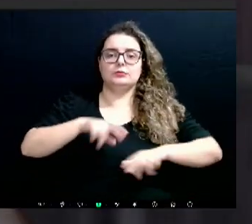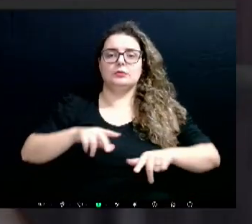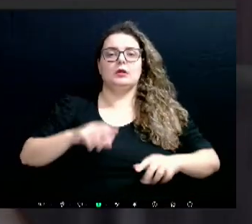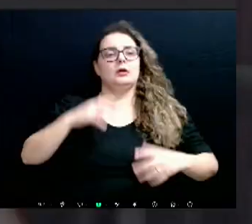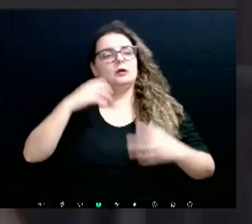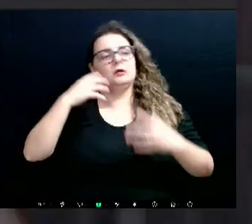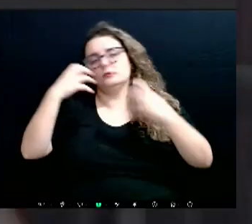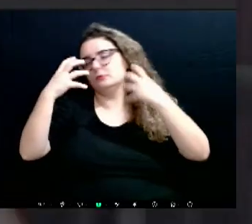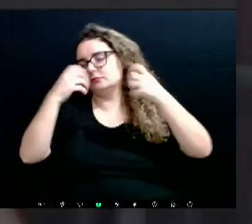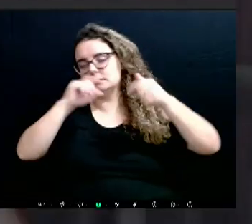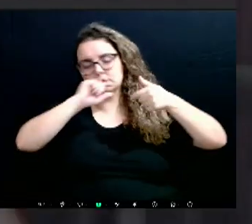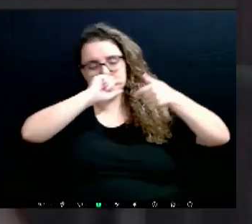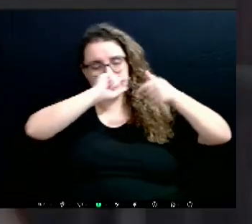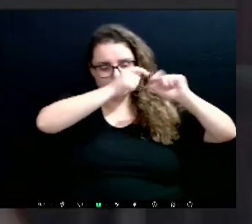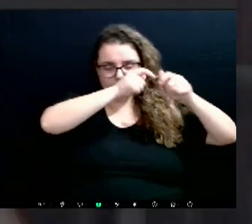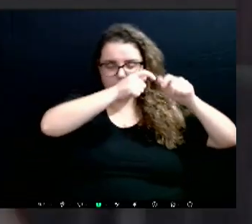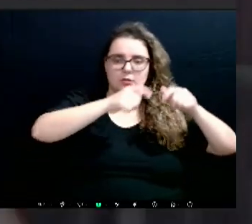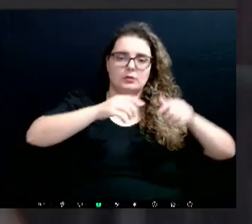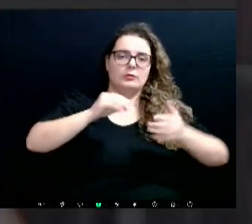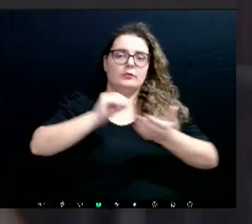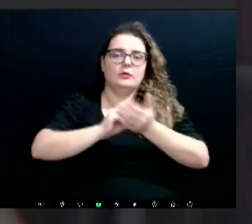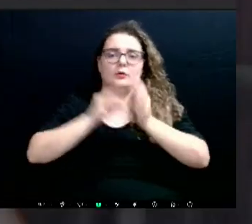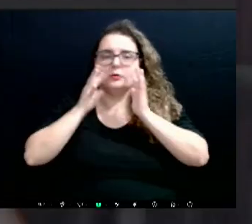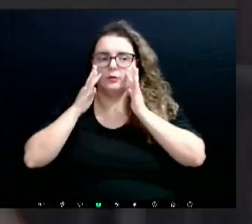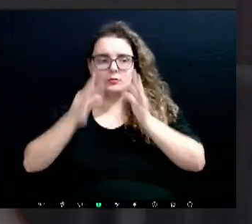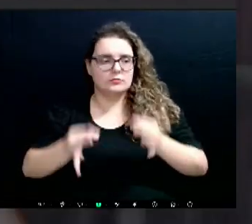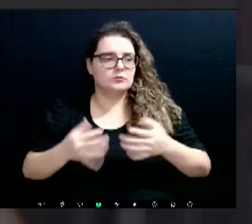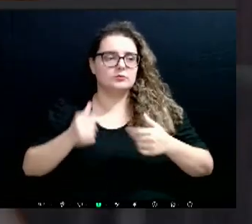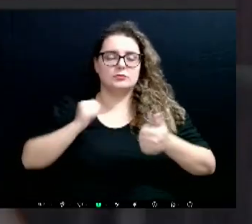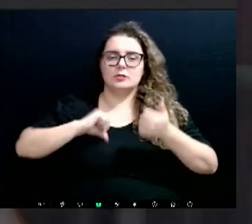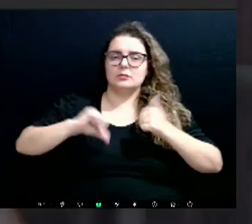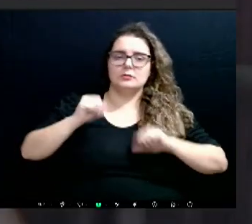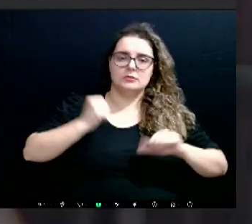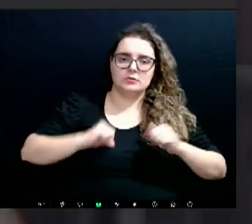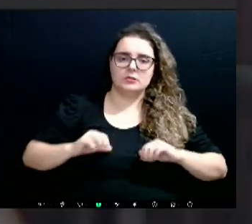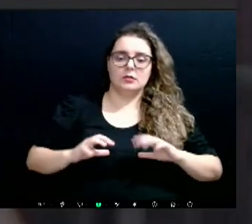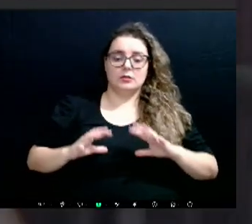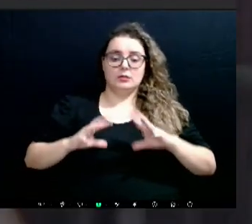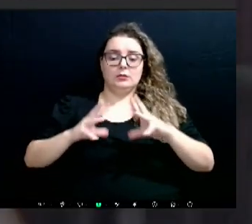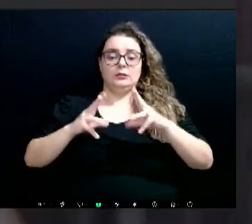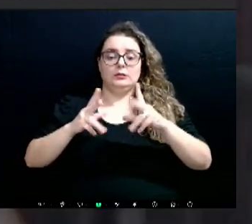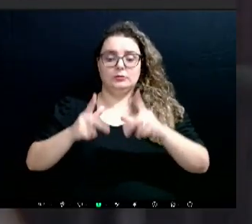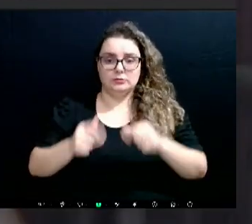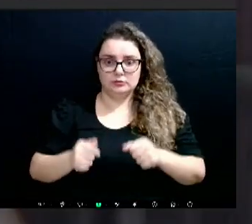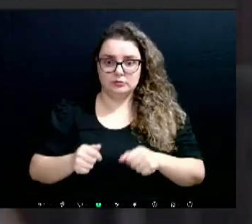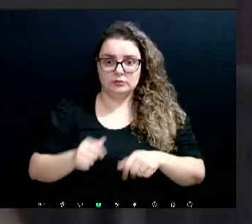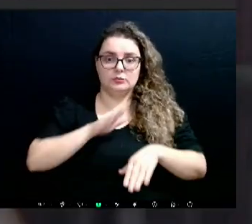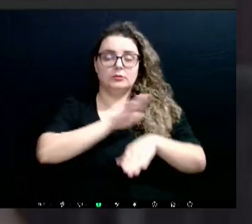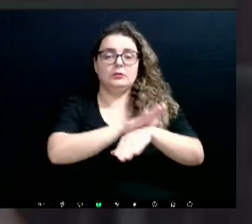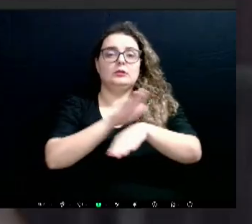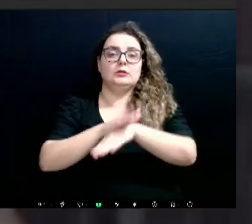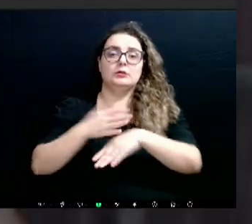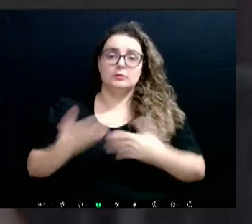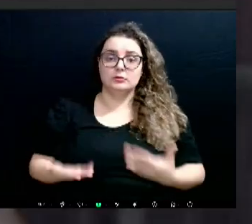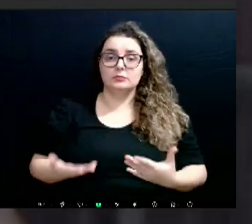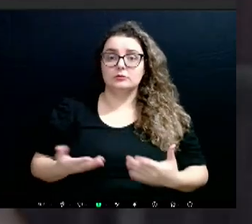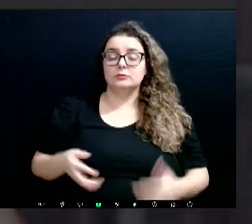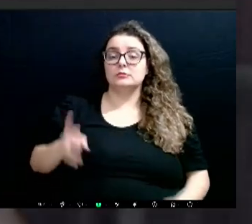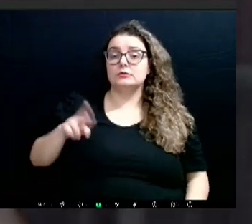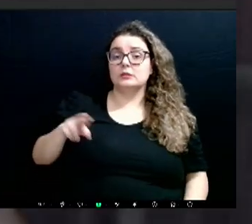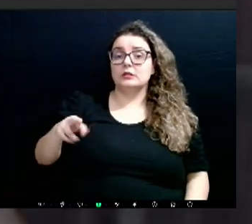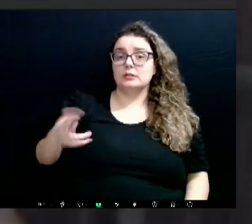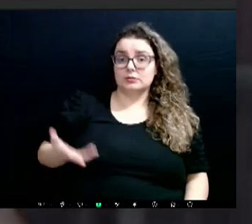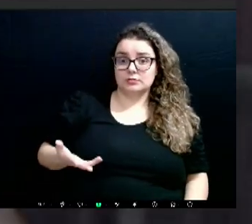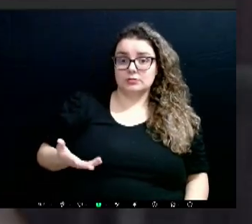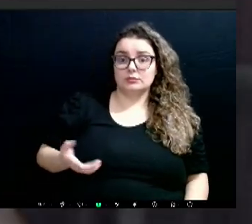de atenção, enfim, de ansiedade. Então, tudo isso corrobora muito, né, esse fato de que o excesso